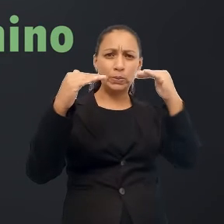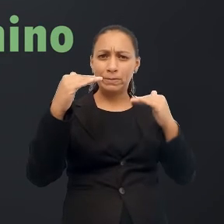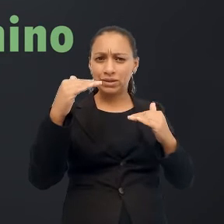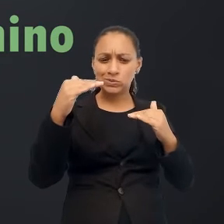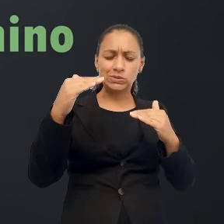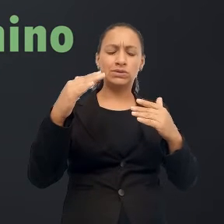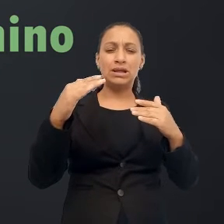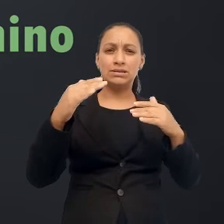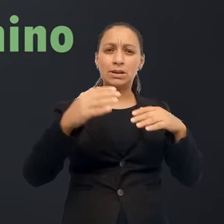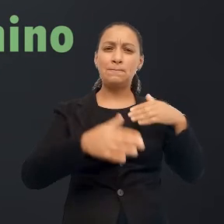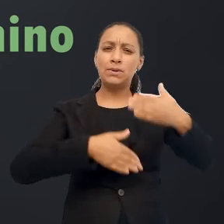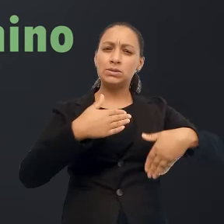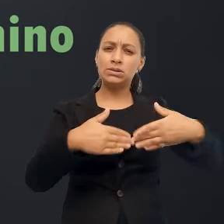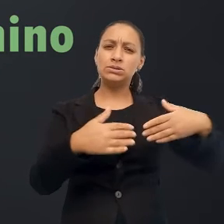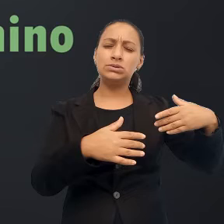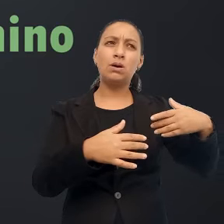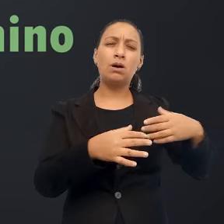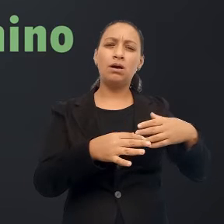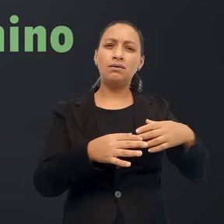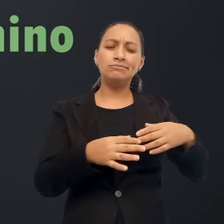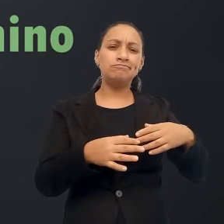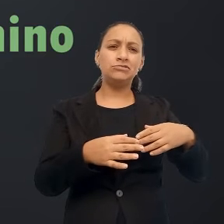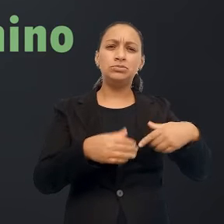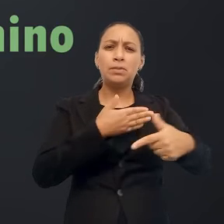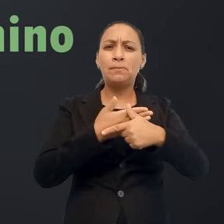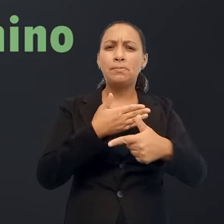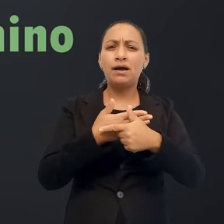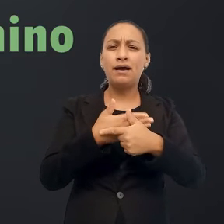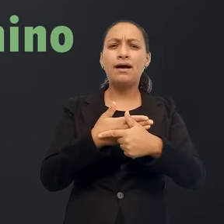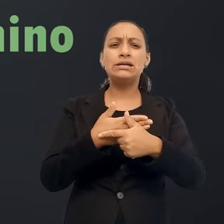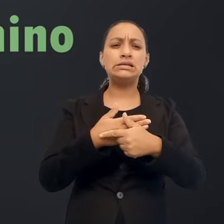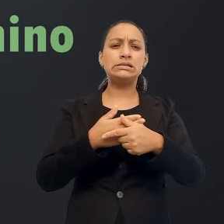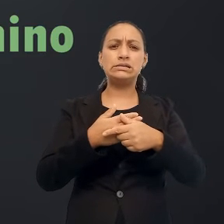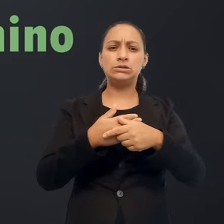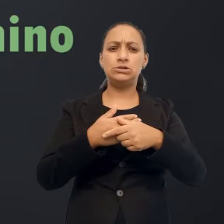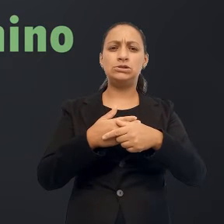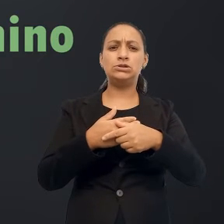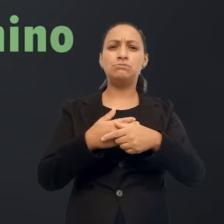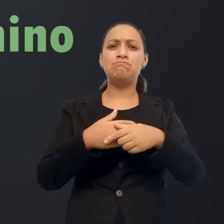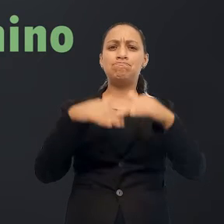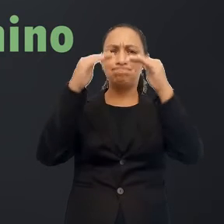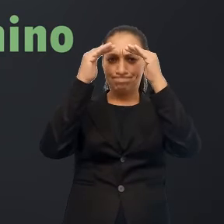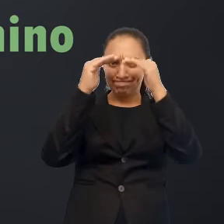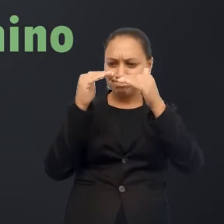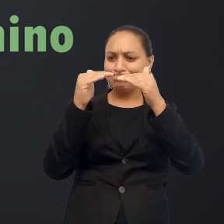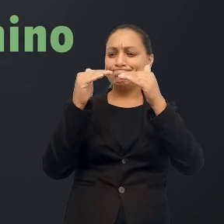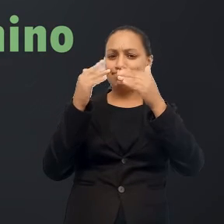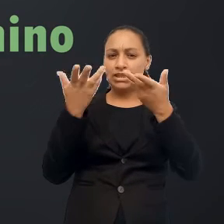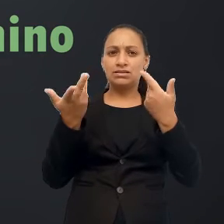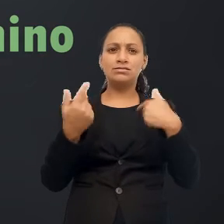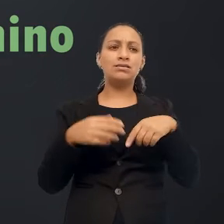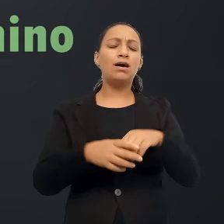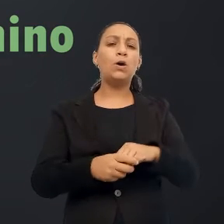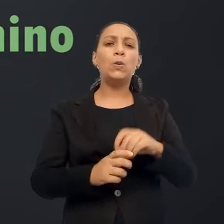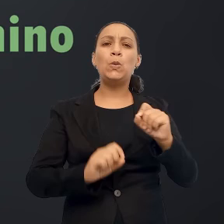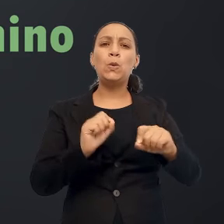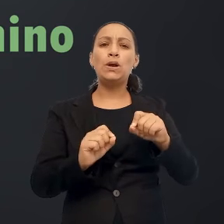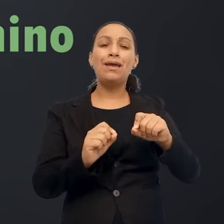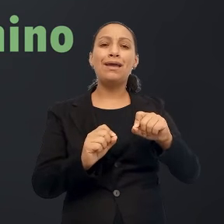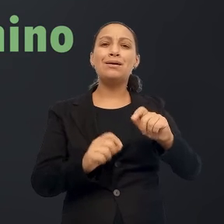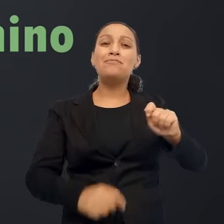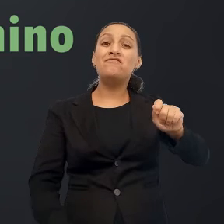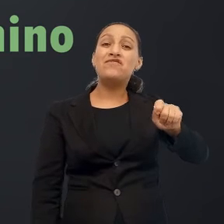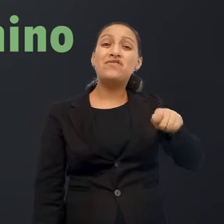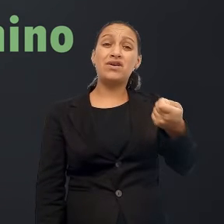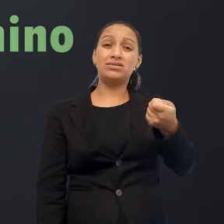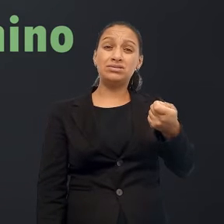longo de papéis, de submissão, de subjugação, virar essa chave e